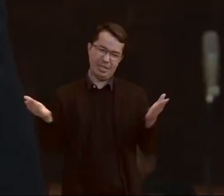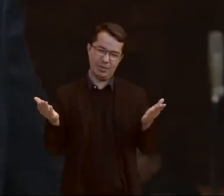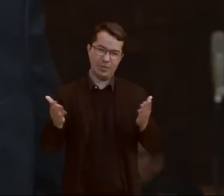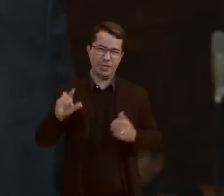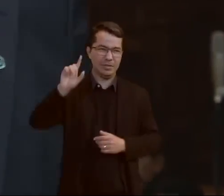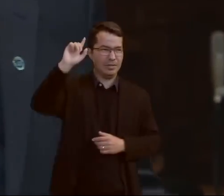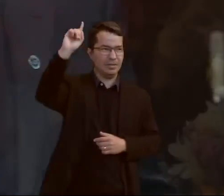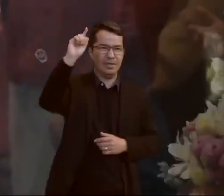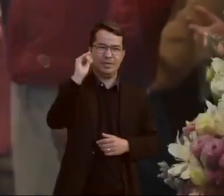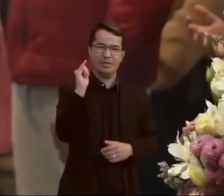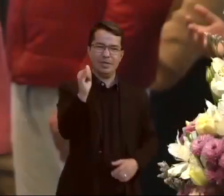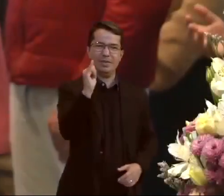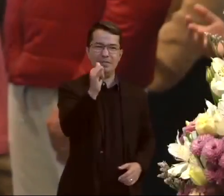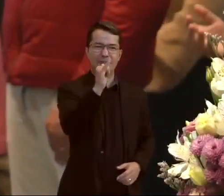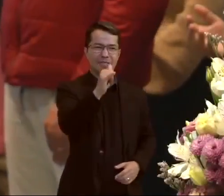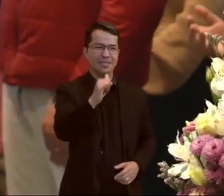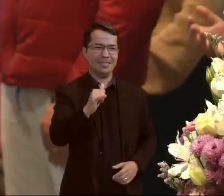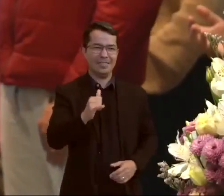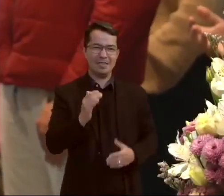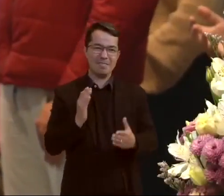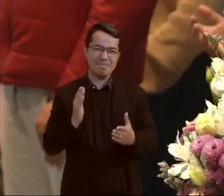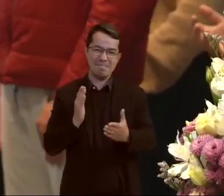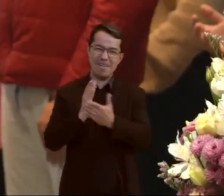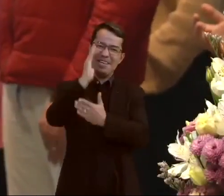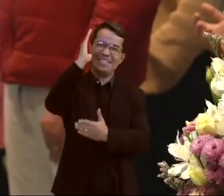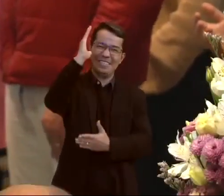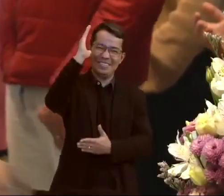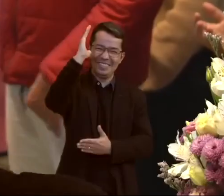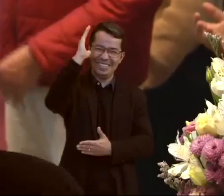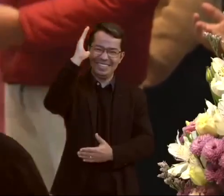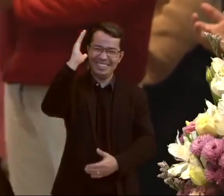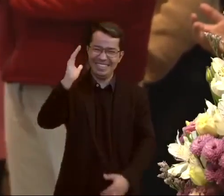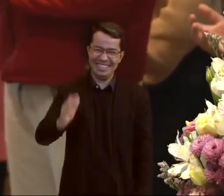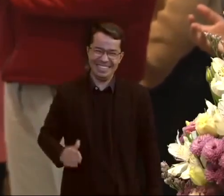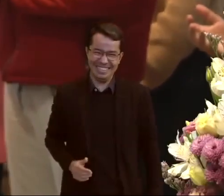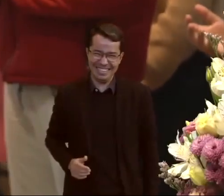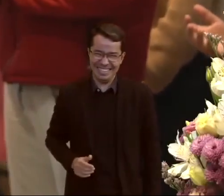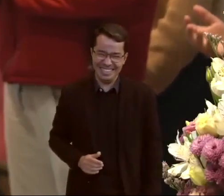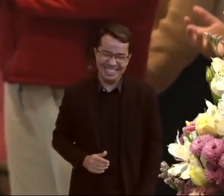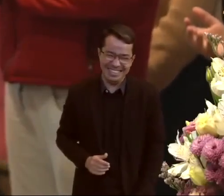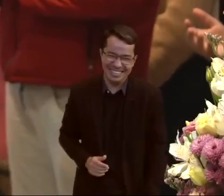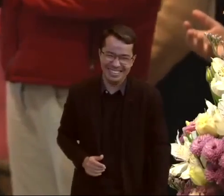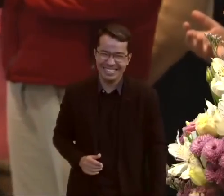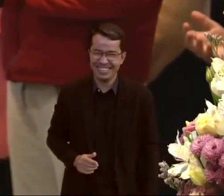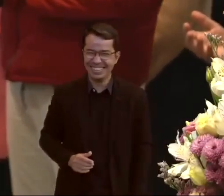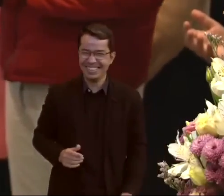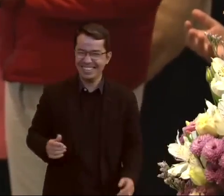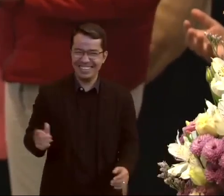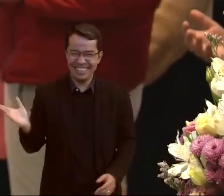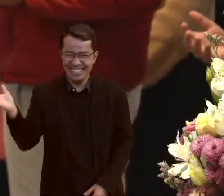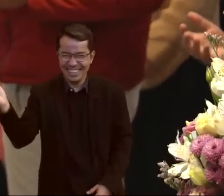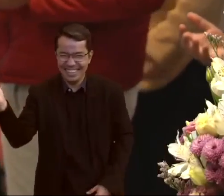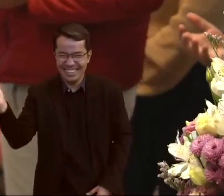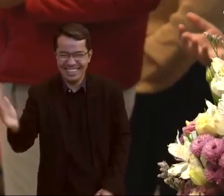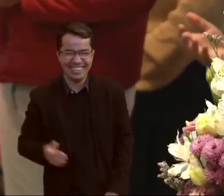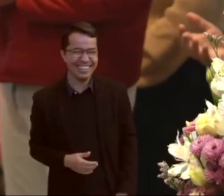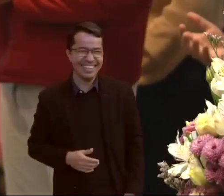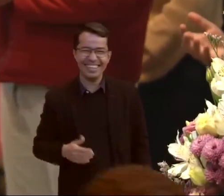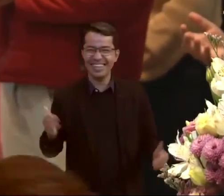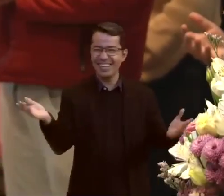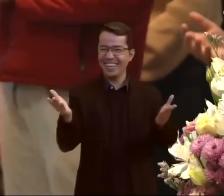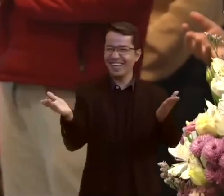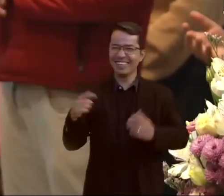aprovado. Está entendendo? Vamos fazer isso diante do Senhor, tá? E a gente vai clamar a Deus